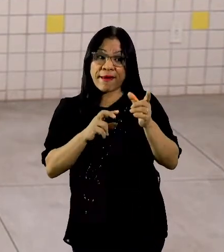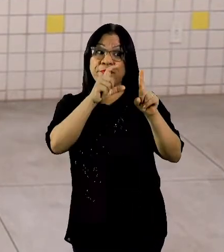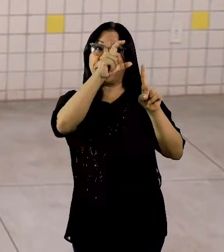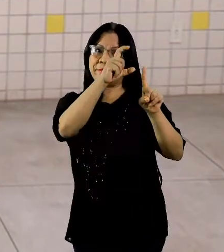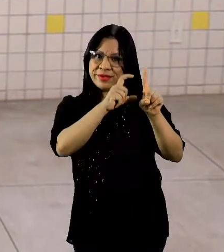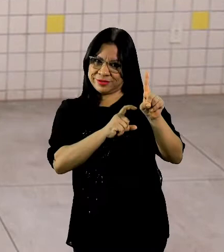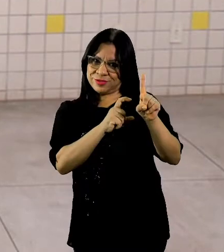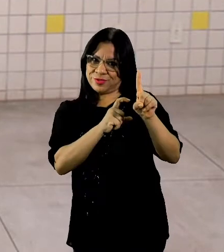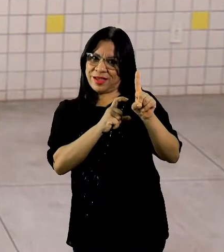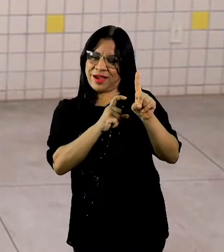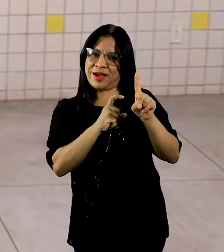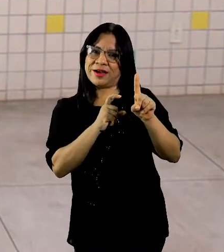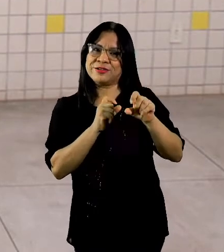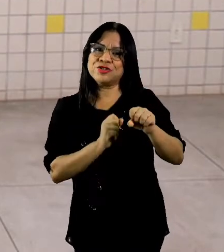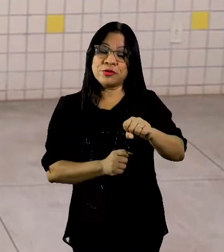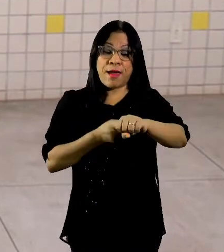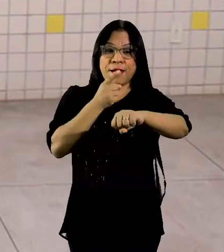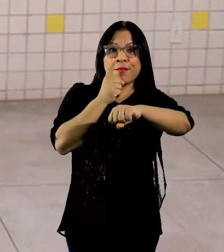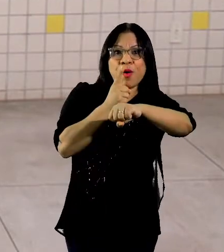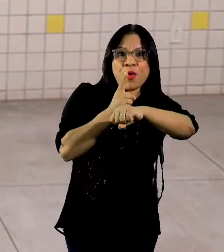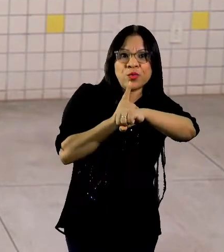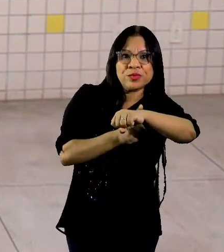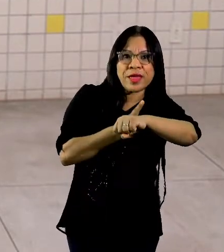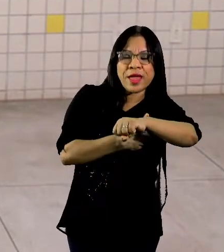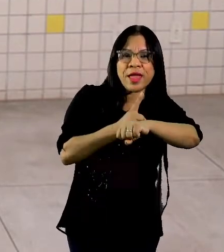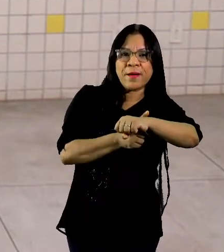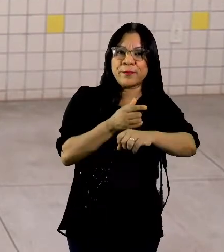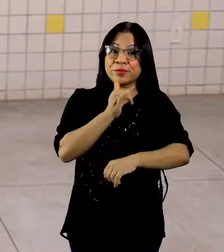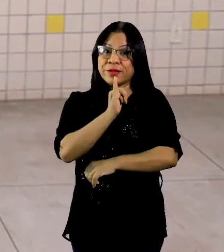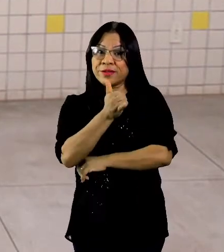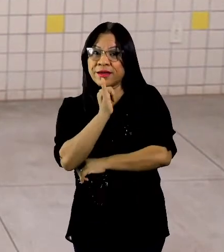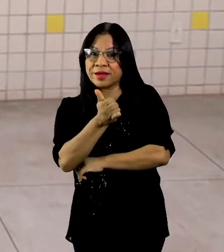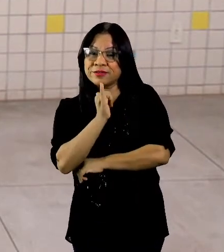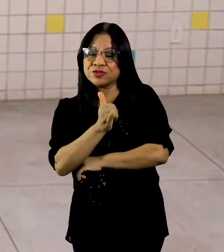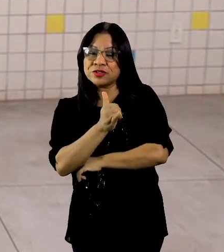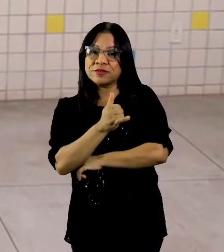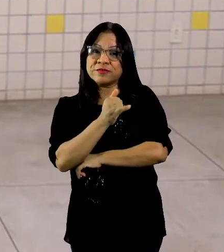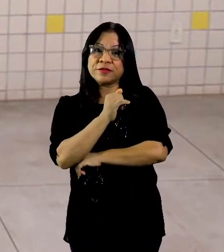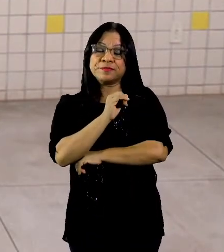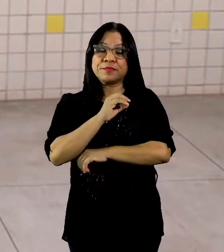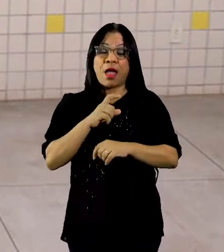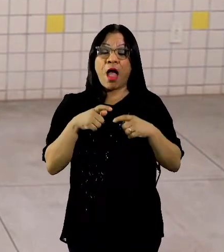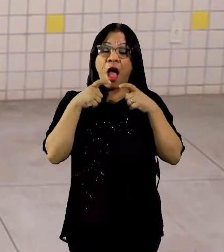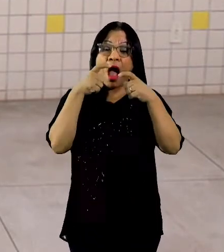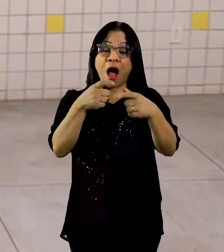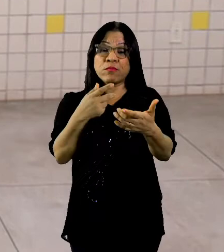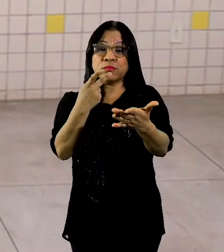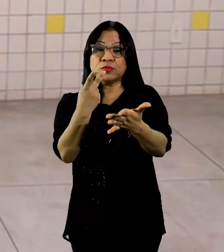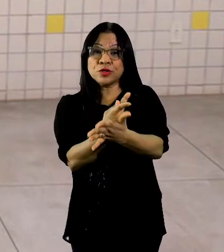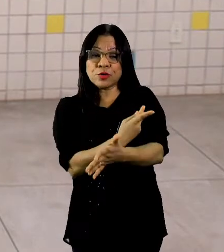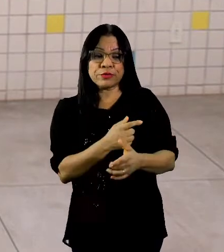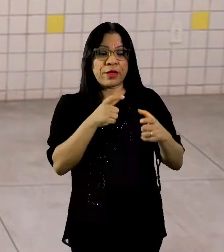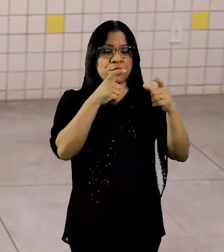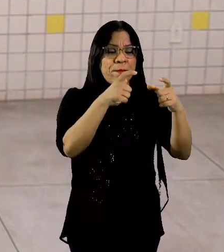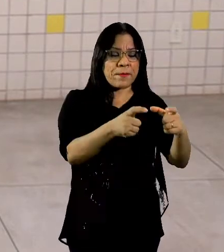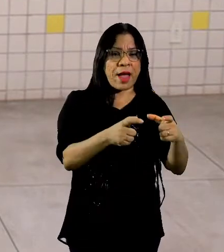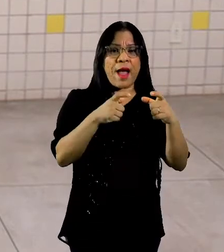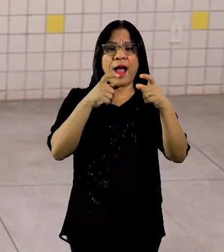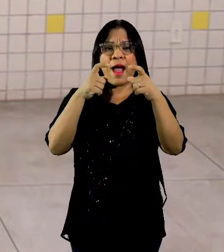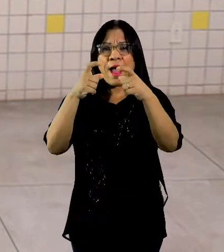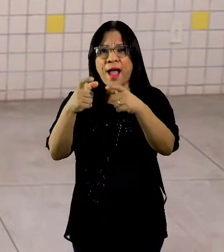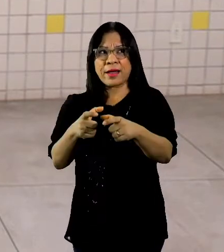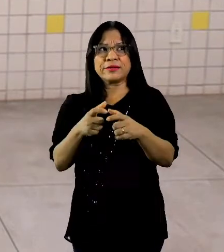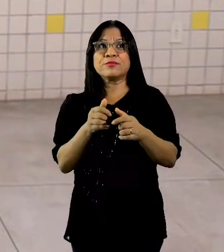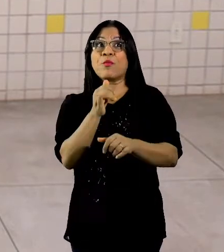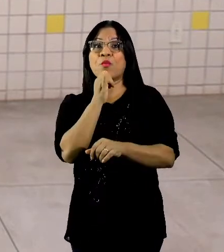pelo tempo da narrativa. Onde acontece são os espaços, os locais. A Ilha do Tesouro